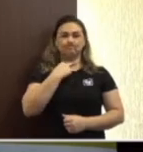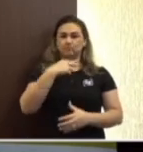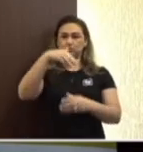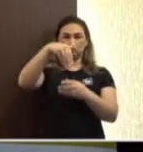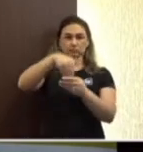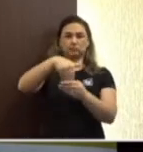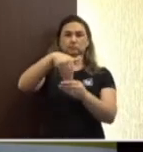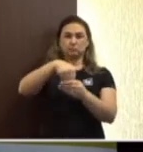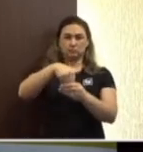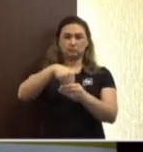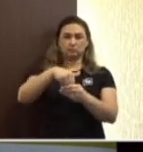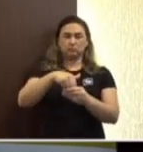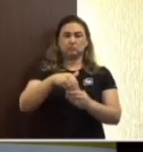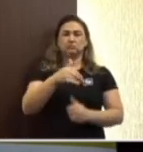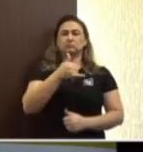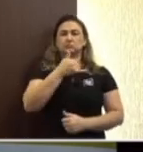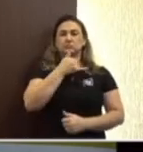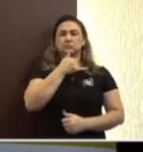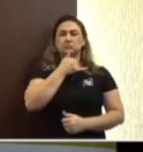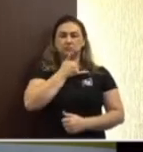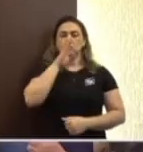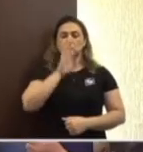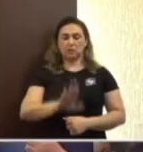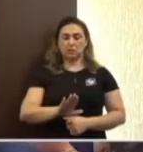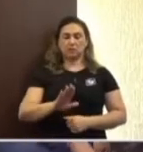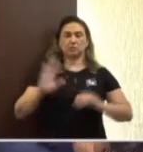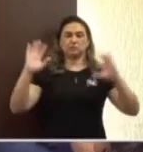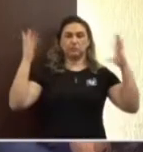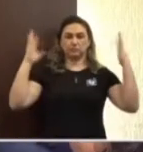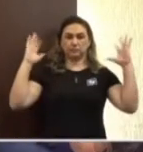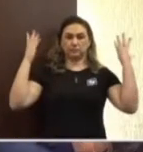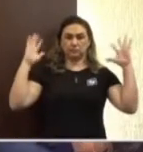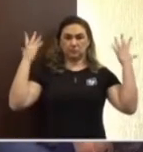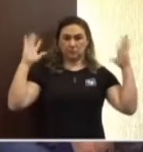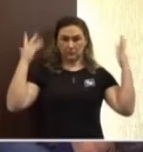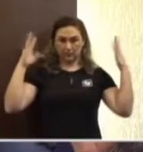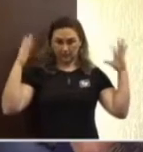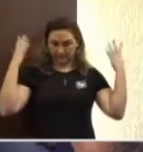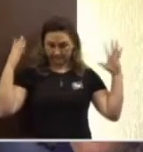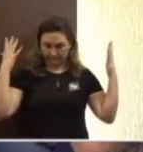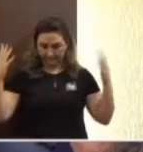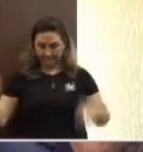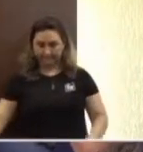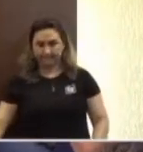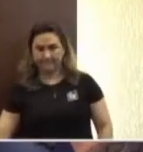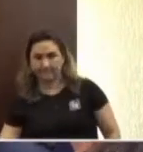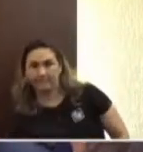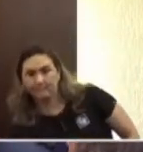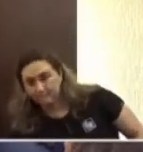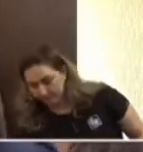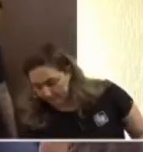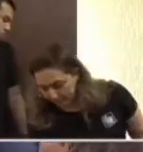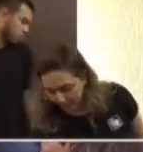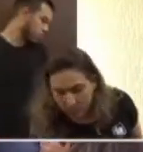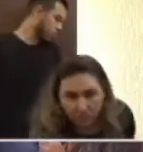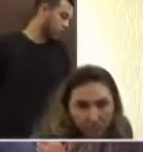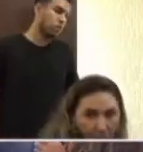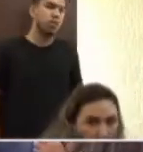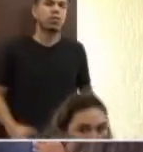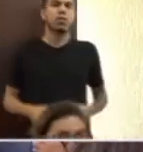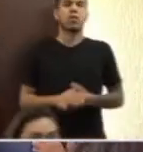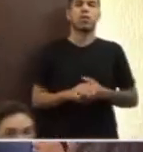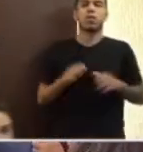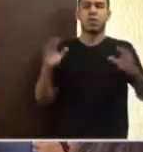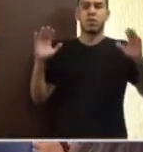o salário de vereador destacou que vai votar nos projetos na casa consultando os seus eleitores e que será um Ferreiro